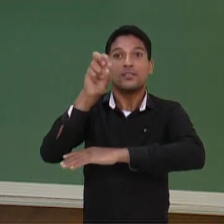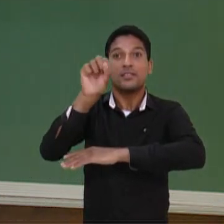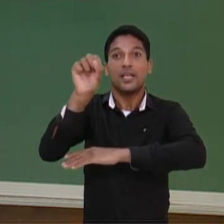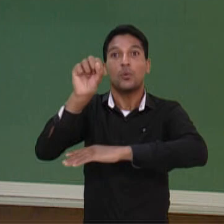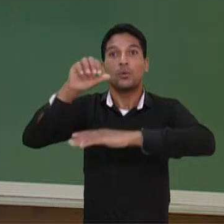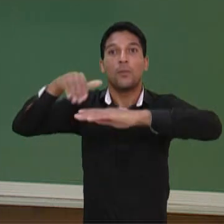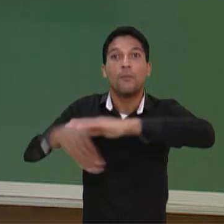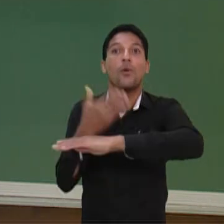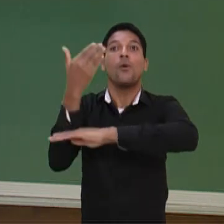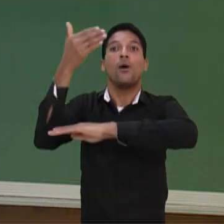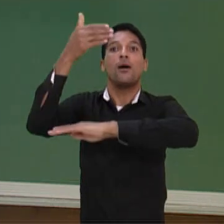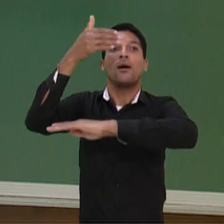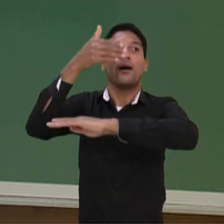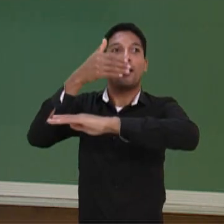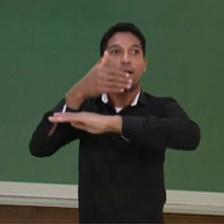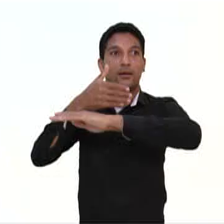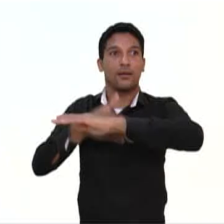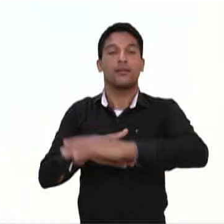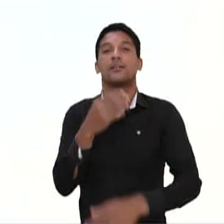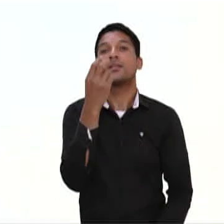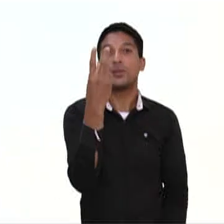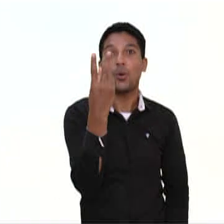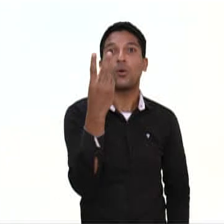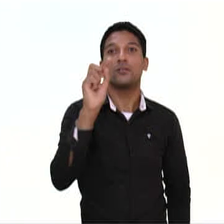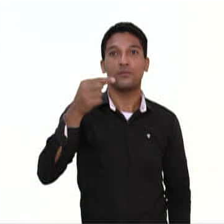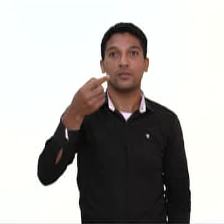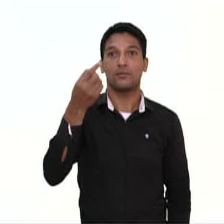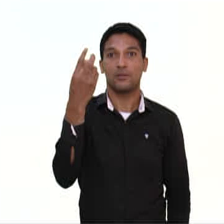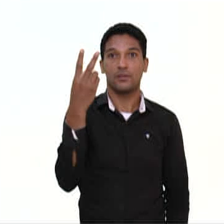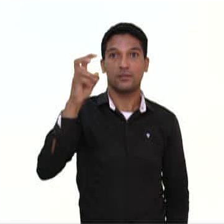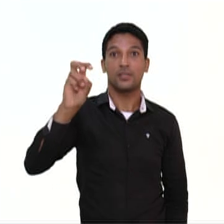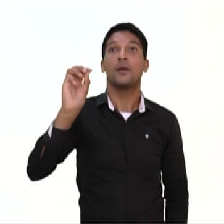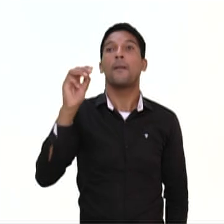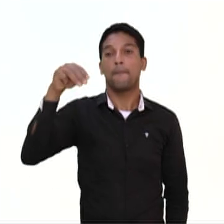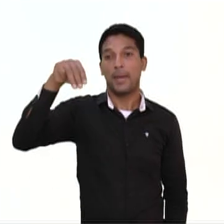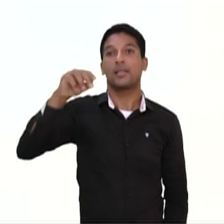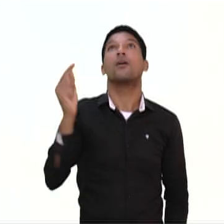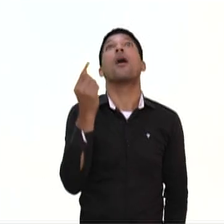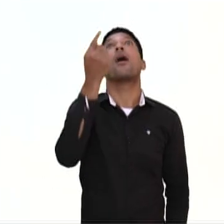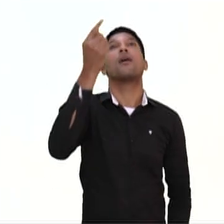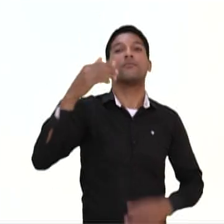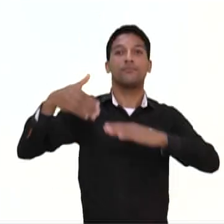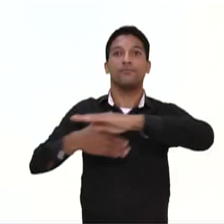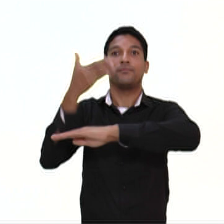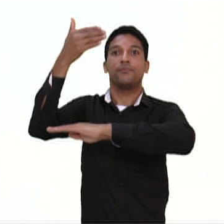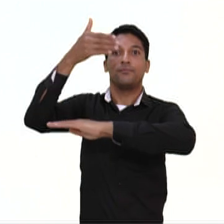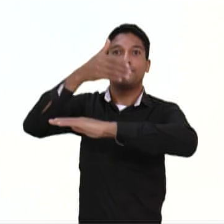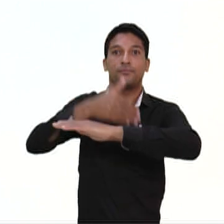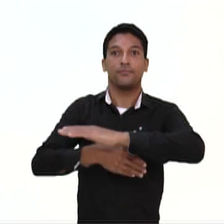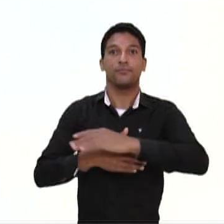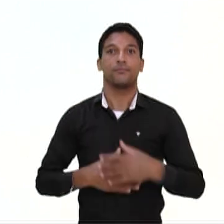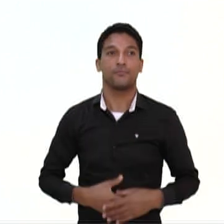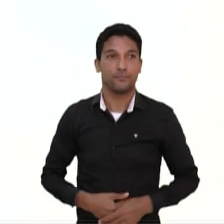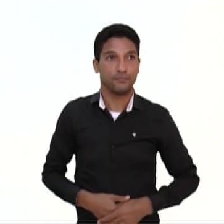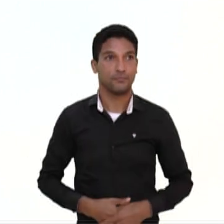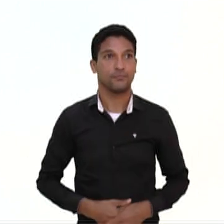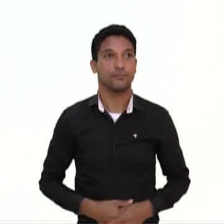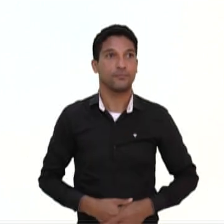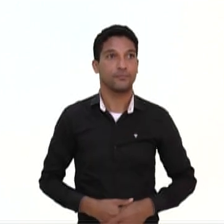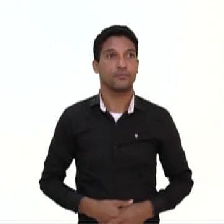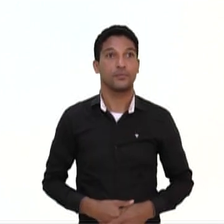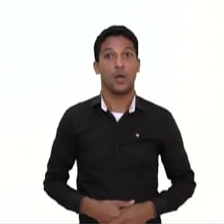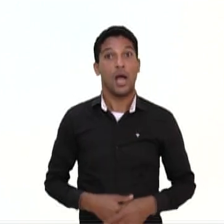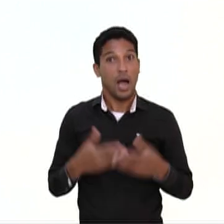essa altura. Então, a alternativa B é a nossa resposta. Certo, gente? Concavidade da parábola. Como eu